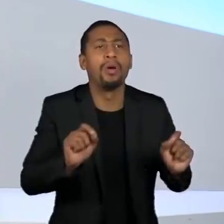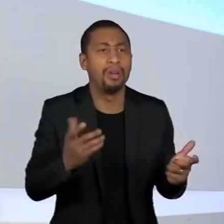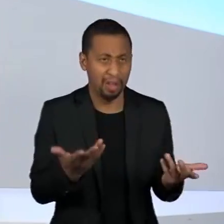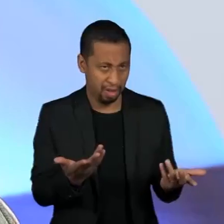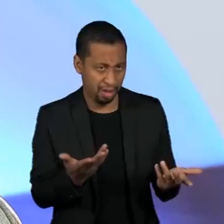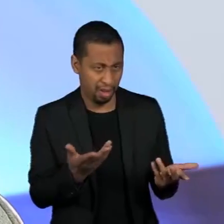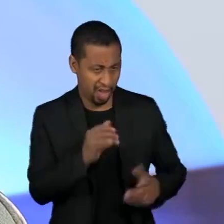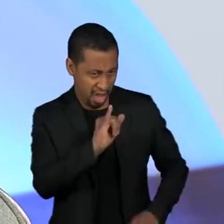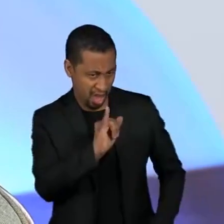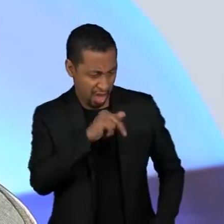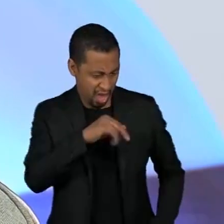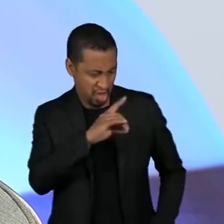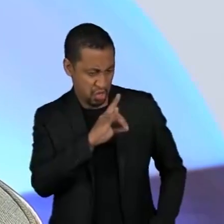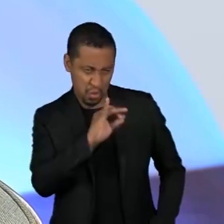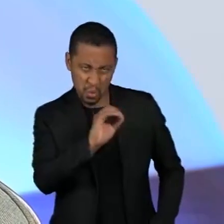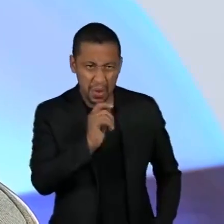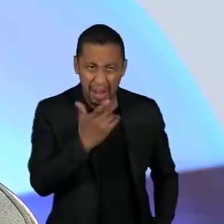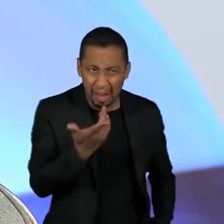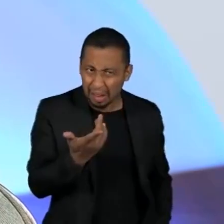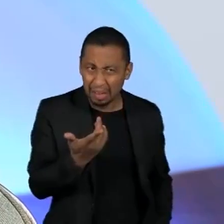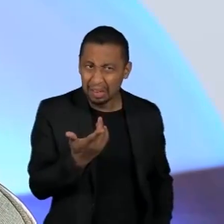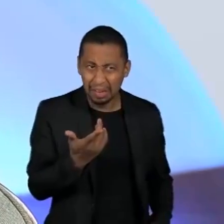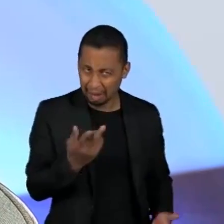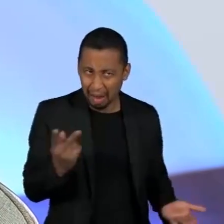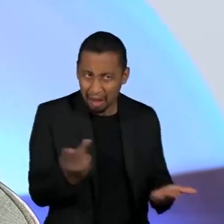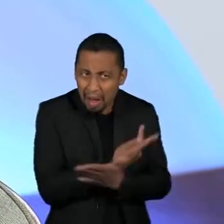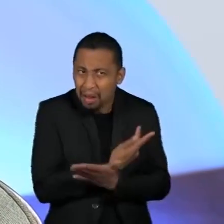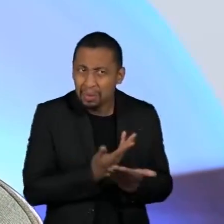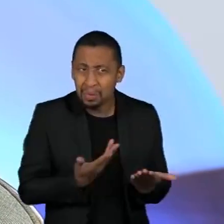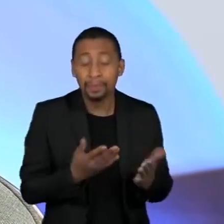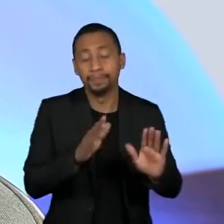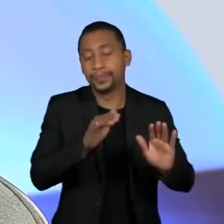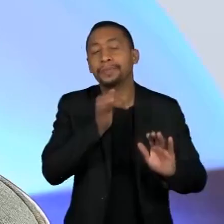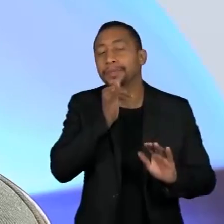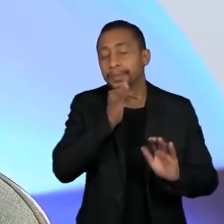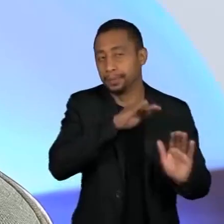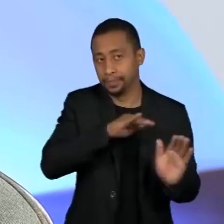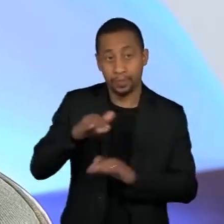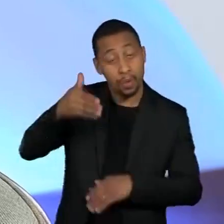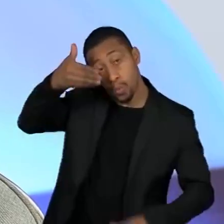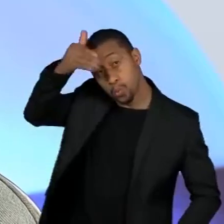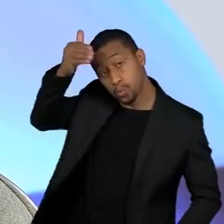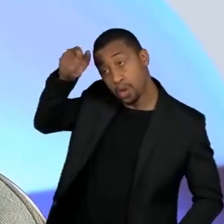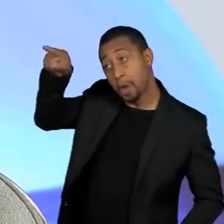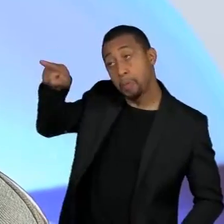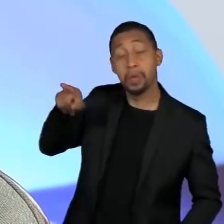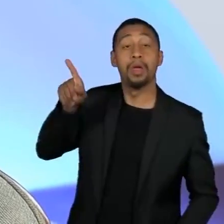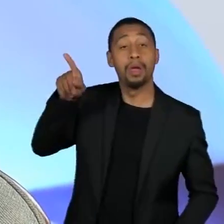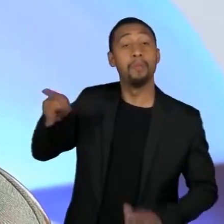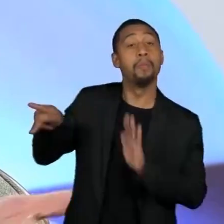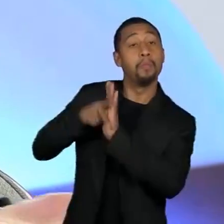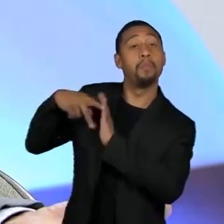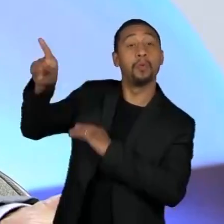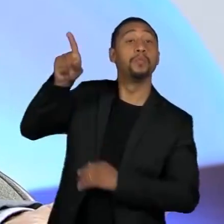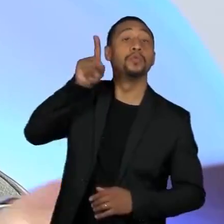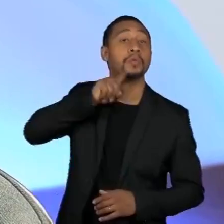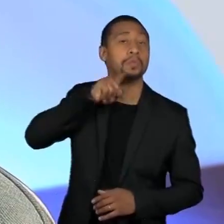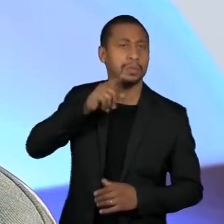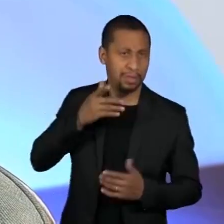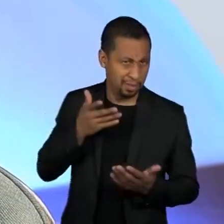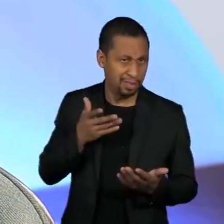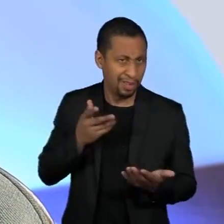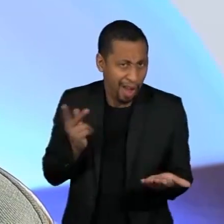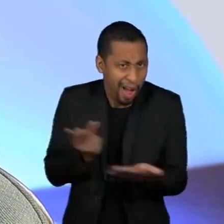dizer que o que o que o tronco é americano Ele é